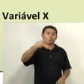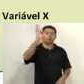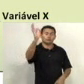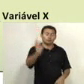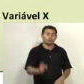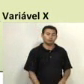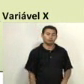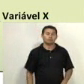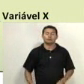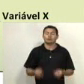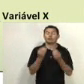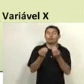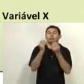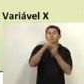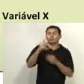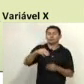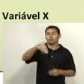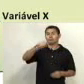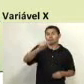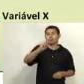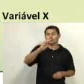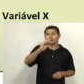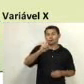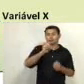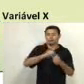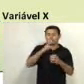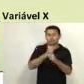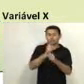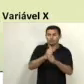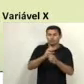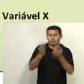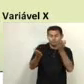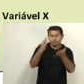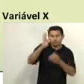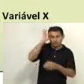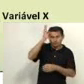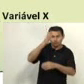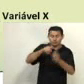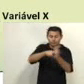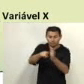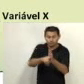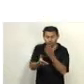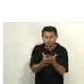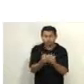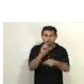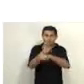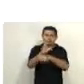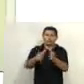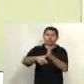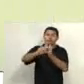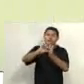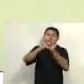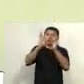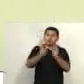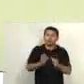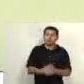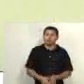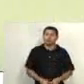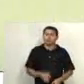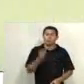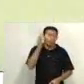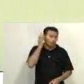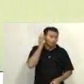99,74%. Como que o professor Marcelo fez esse cálculo? Baseando-se naquela teoria da estatística que eu mostrei no slide anterior para vocês.